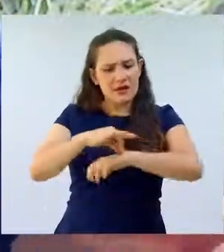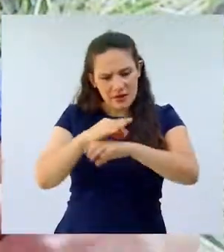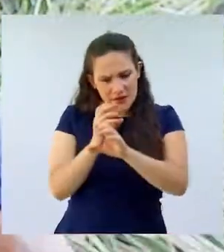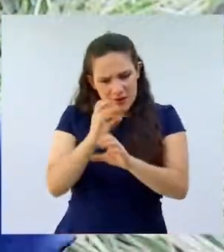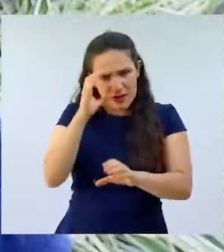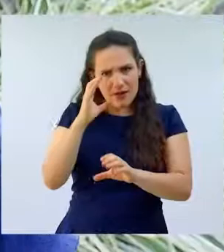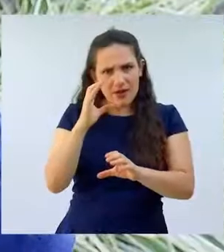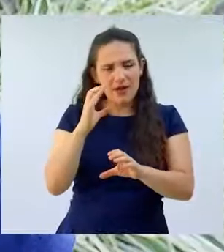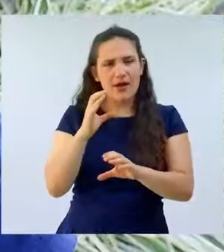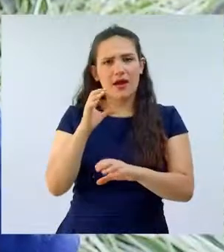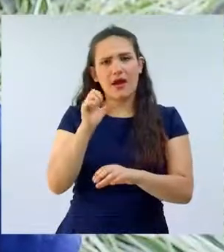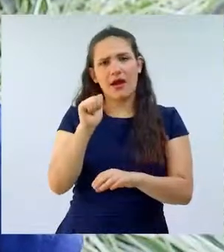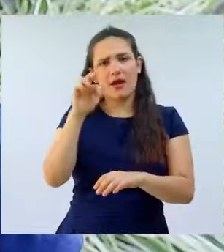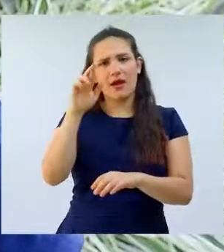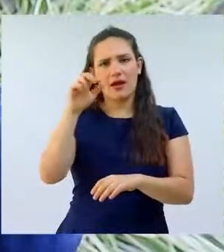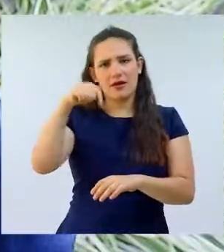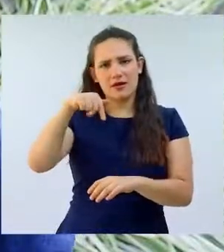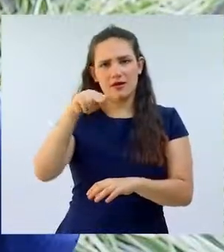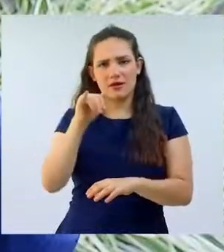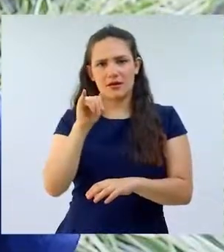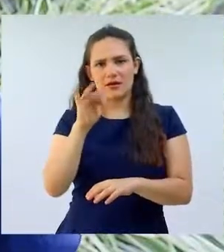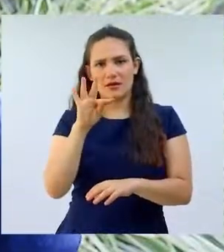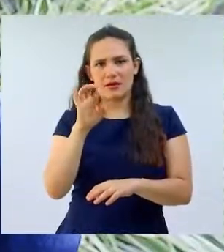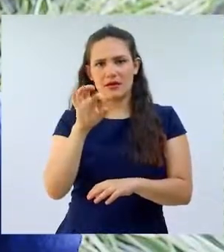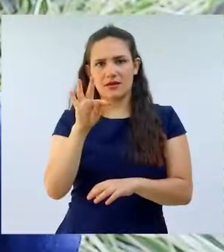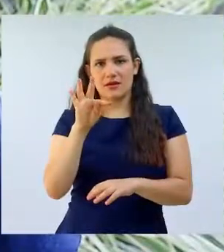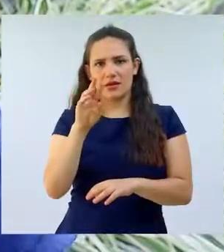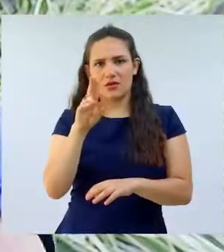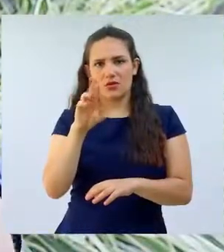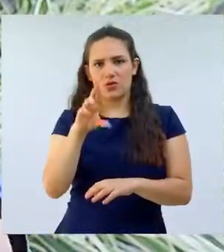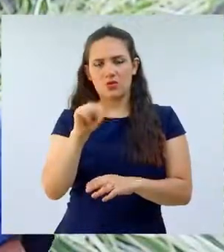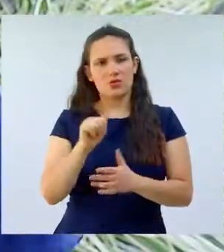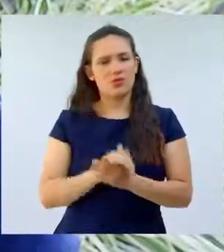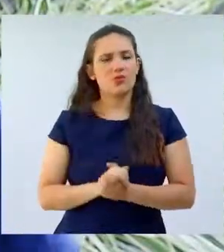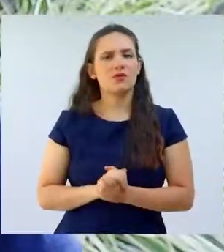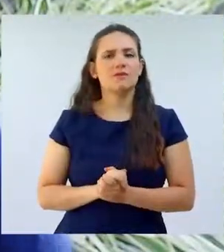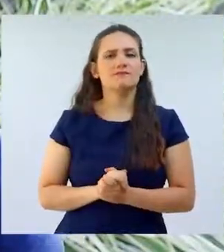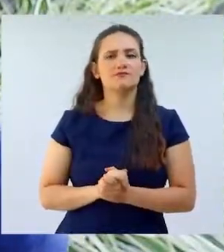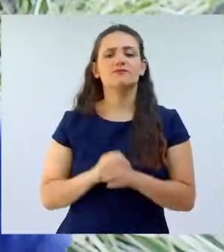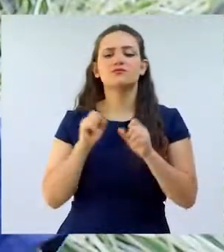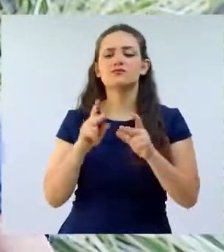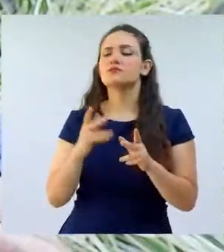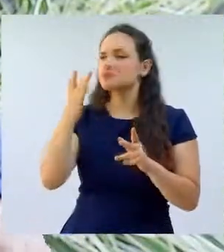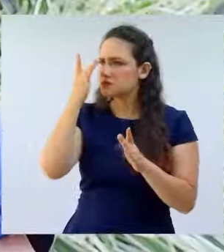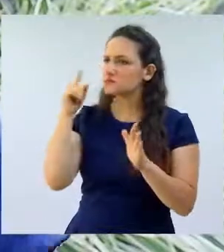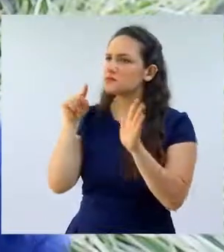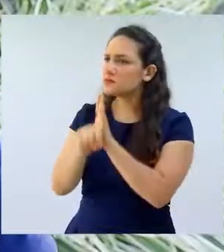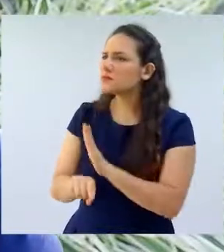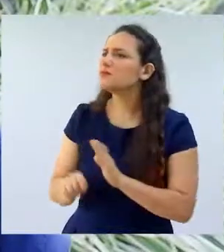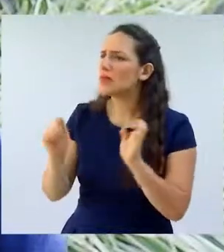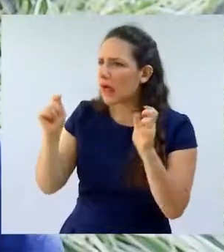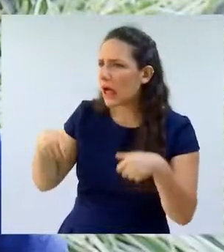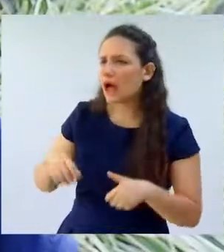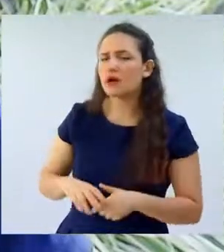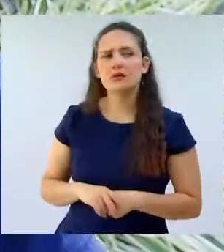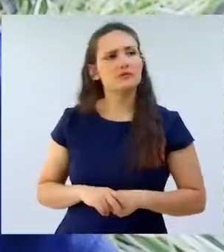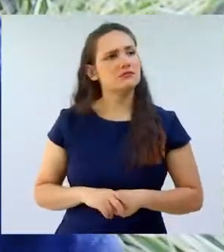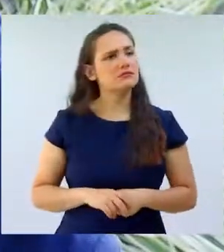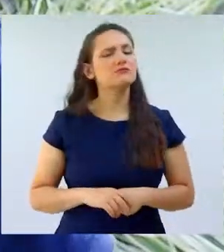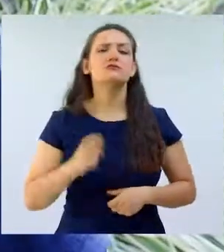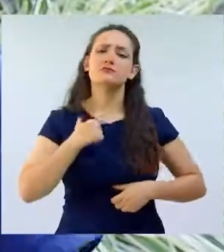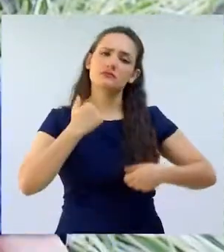de arquitetura da prefeitura, né? E aí o Zé Marcos fez uma pergunta. Falou, mas é possível? Perguntou para o Carlos